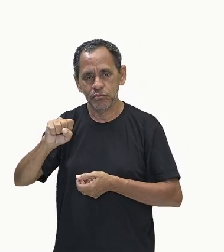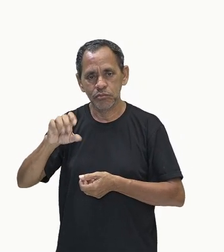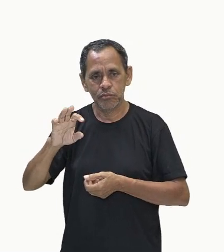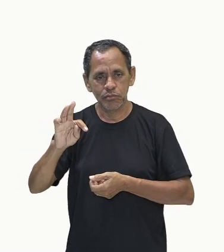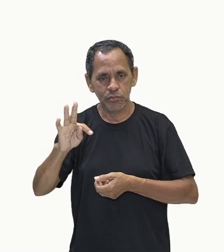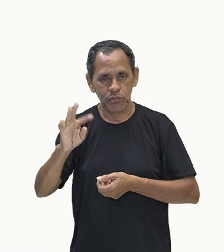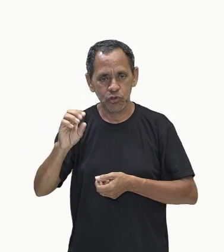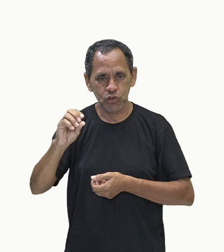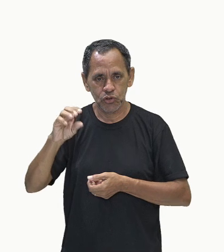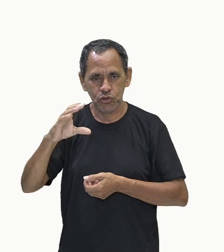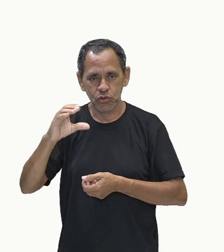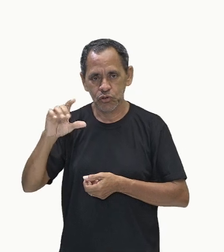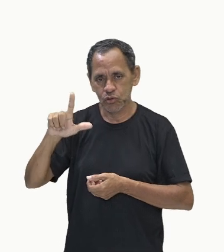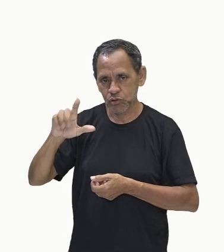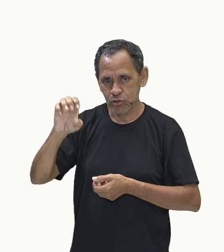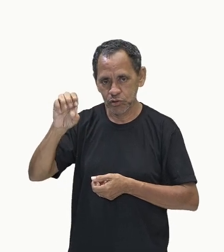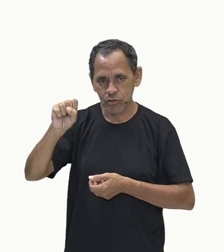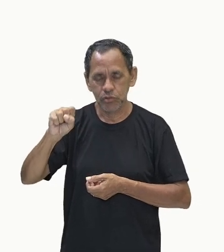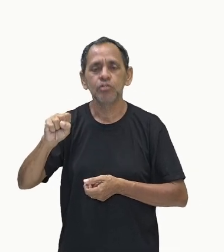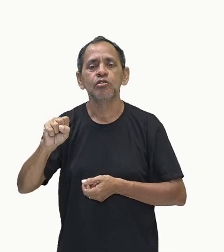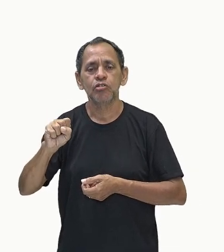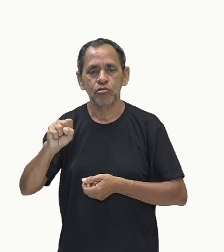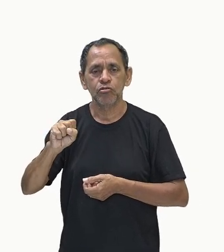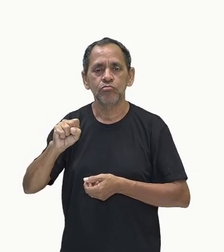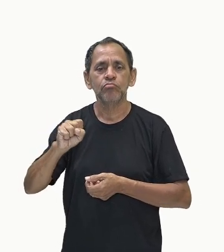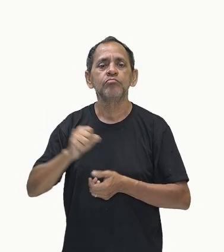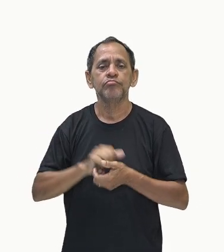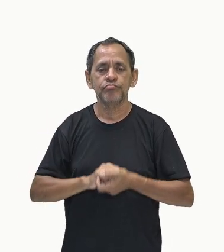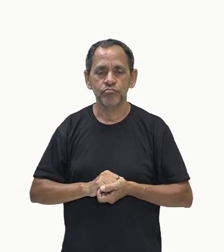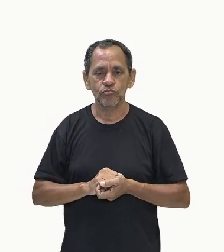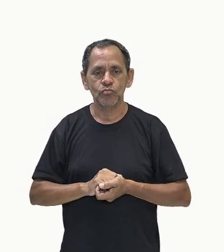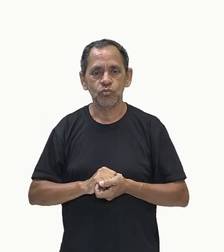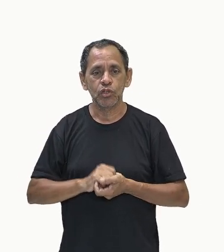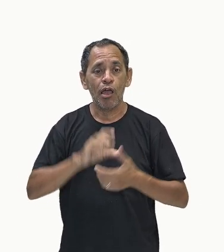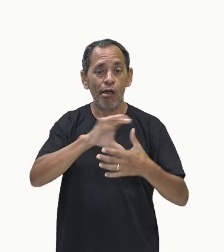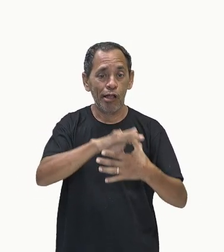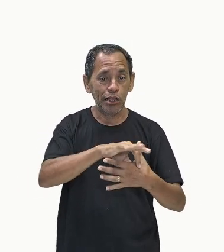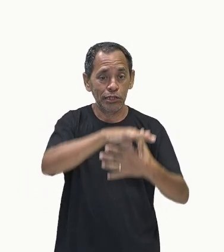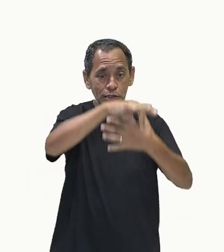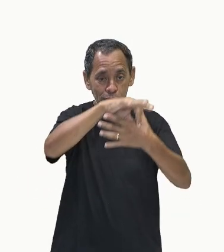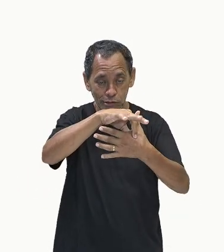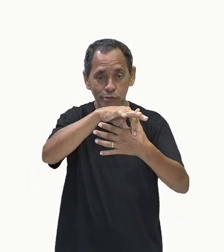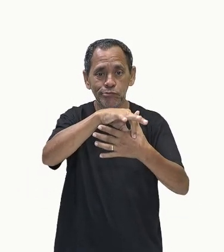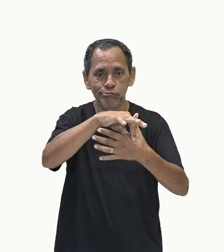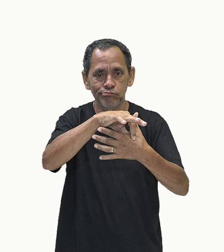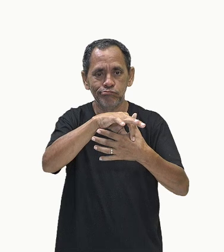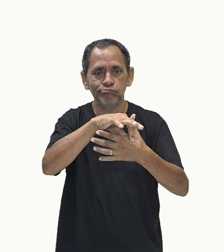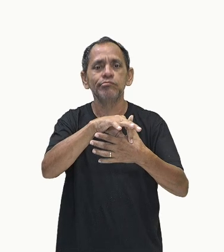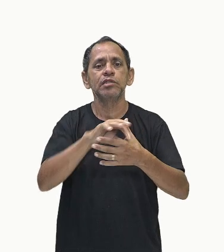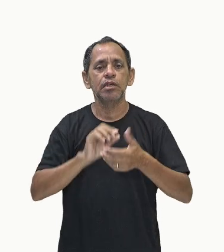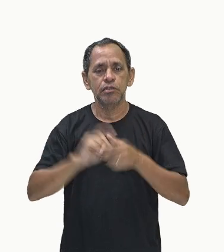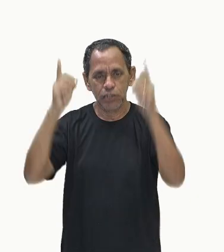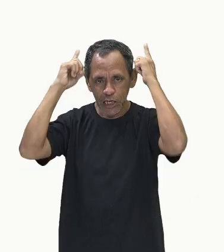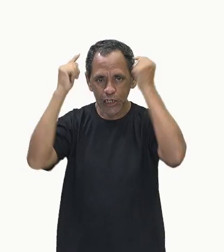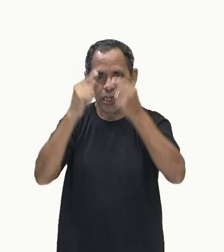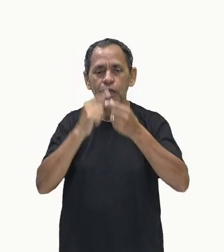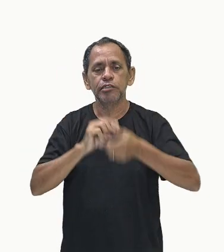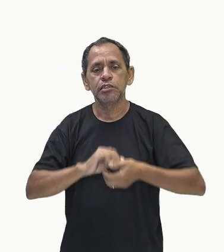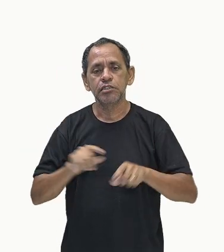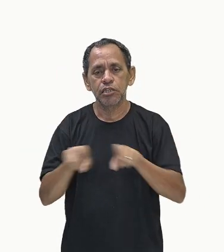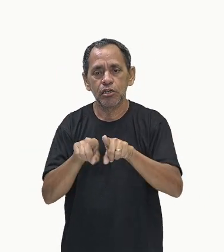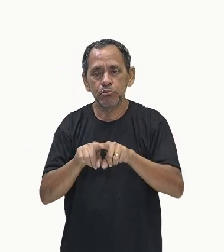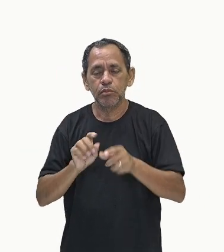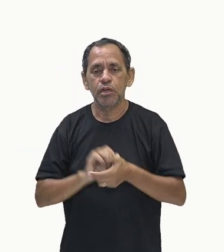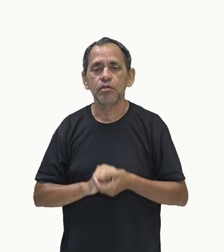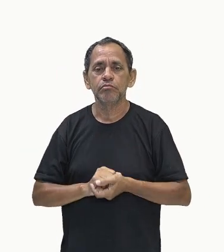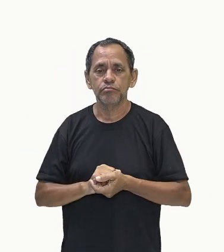que fofinho, tá? E a gente tem novamente aí o Xerxes ligado, então, aí aos povos